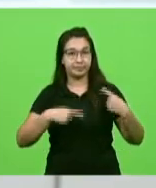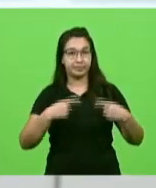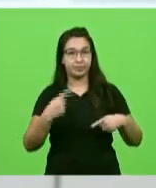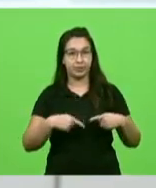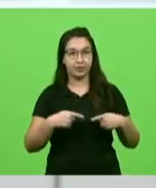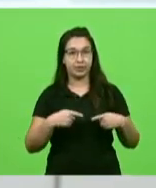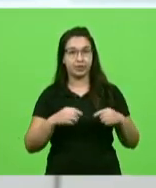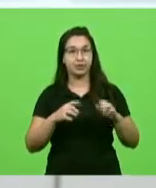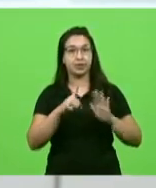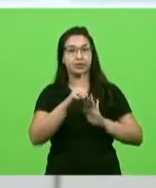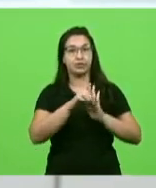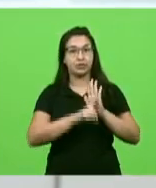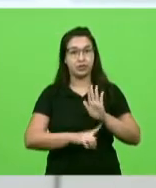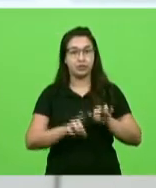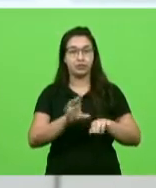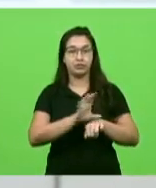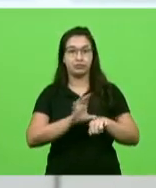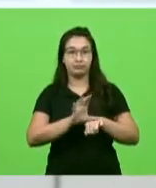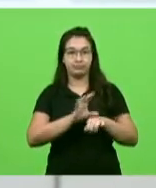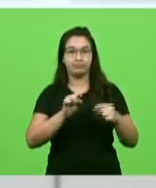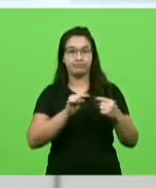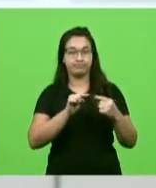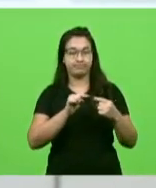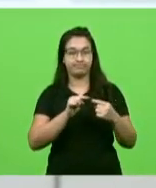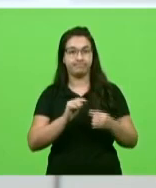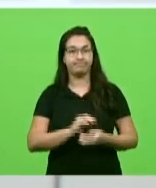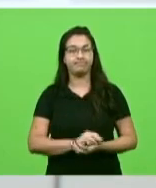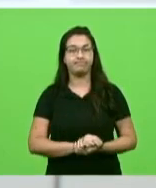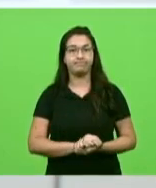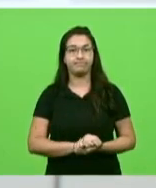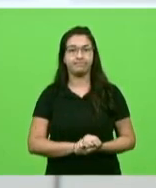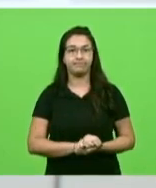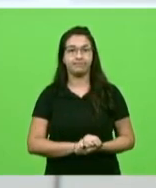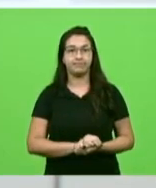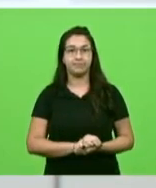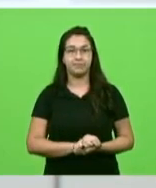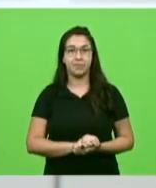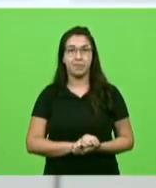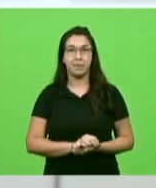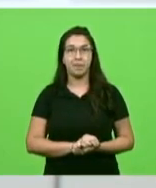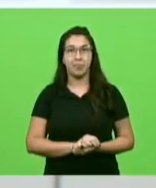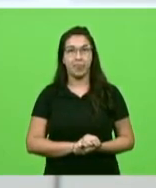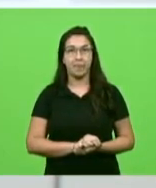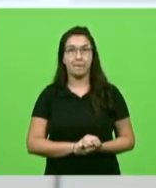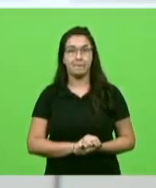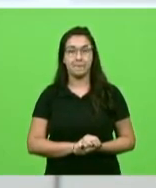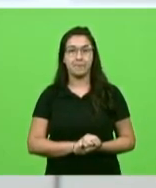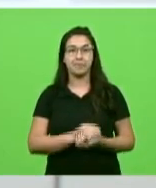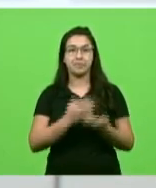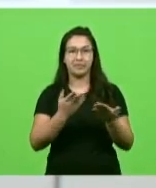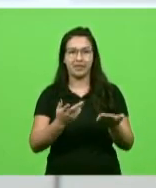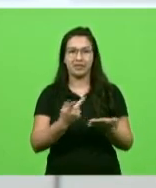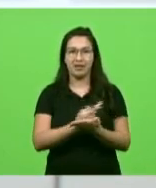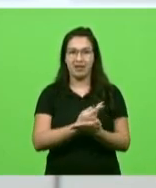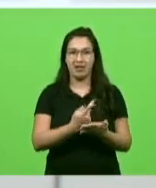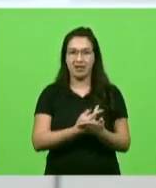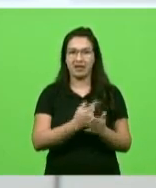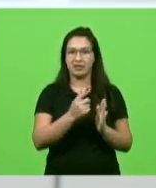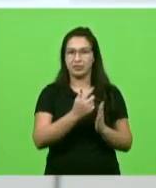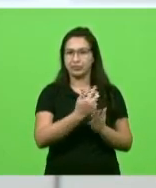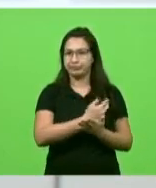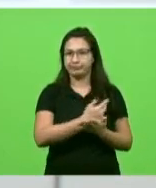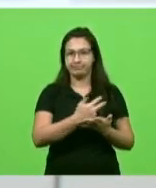Direito Constitucional e continua autônomas são as infrações e de diversa natureza